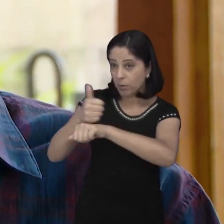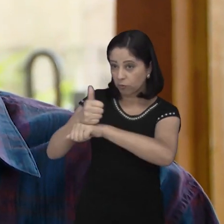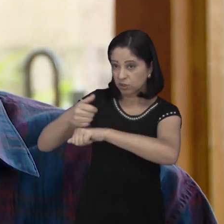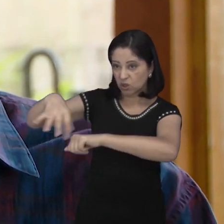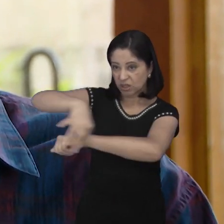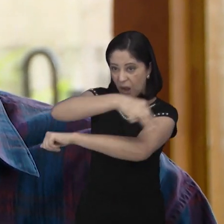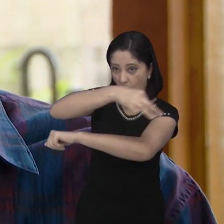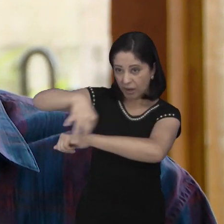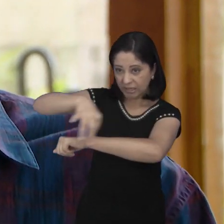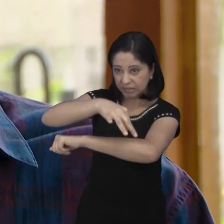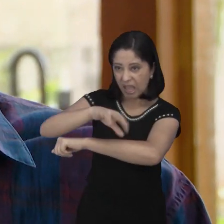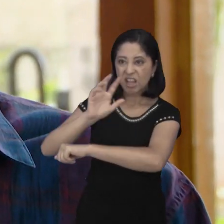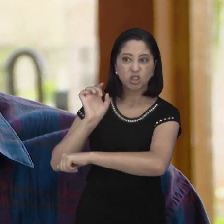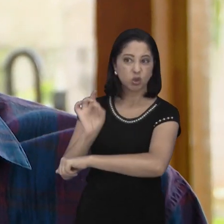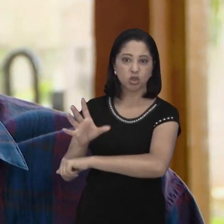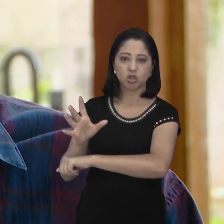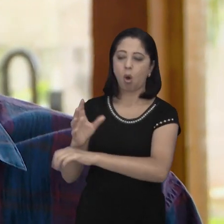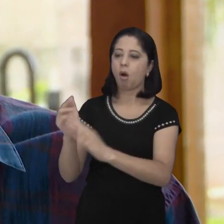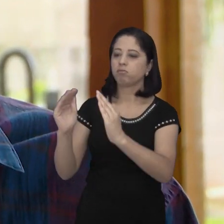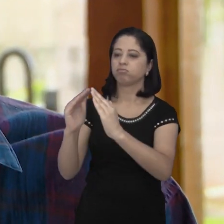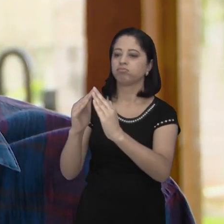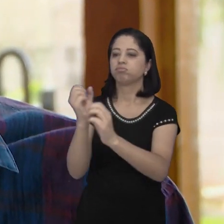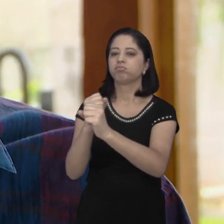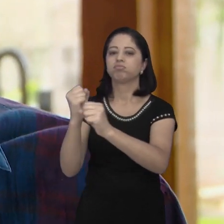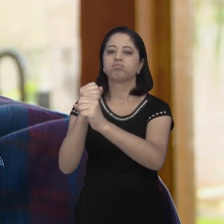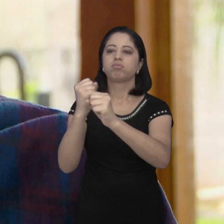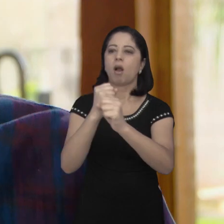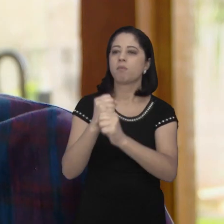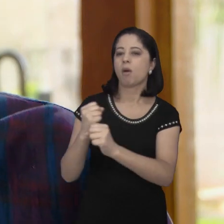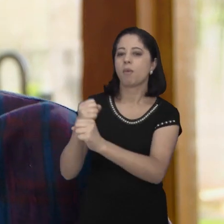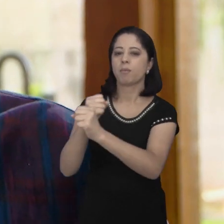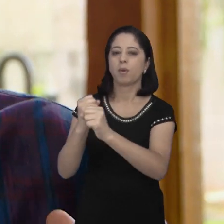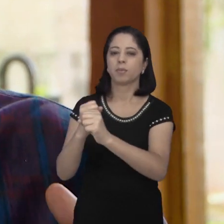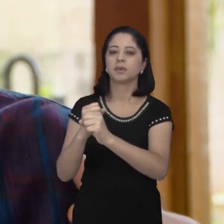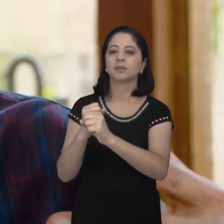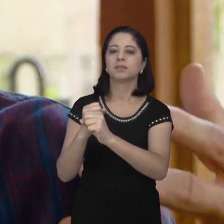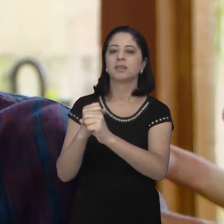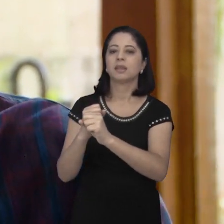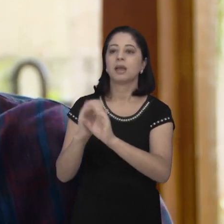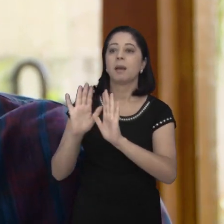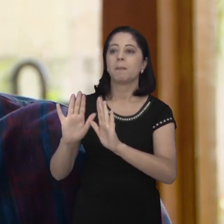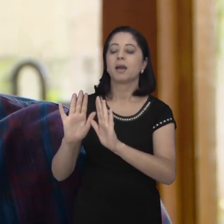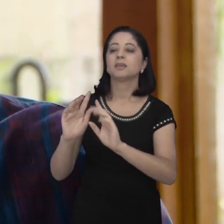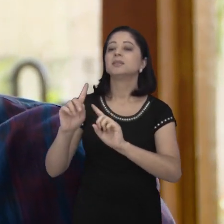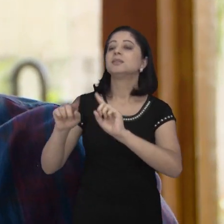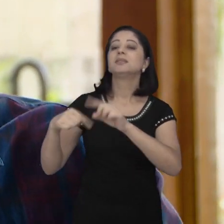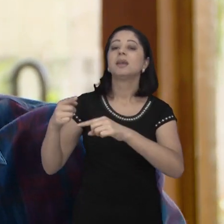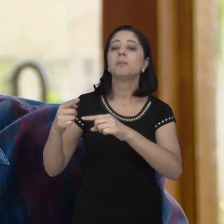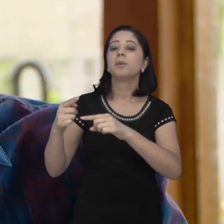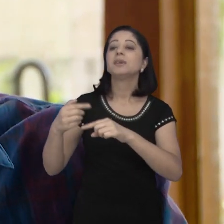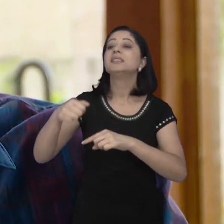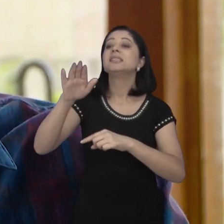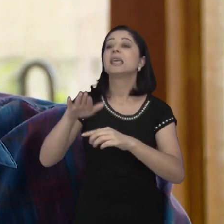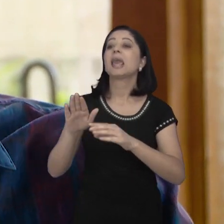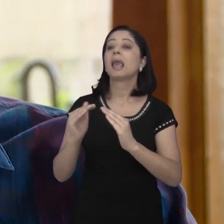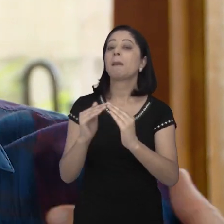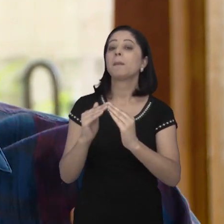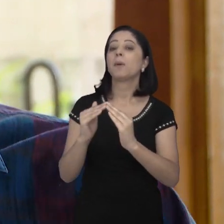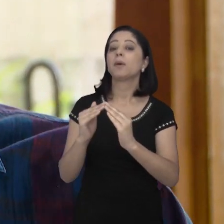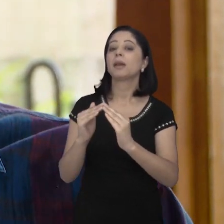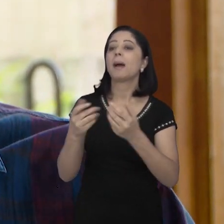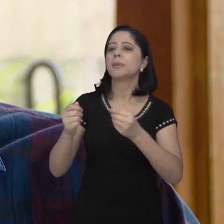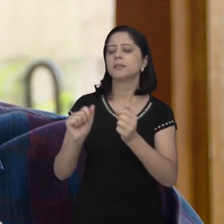o arquiteto, com certeza, ele deve ter imaginado, eu vou deixar a critério de quem for morar lá